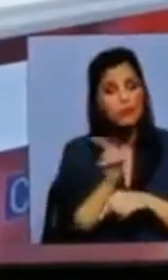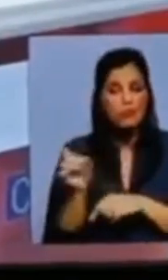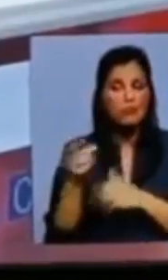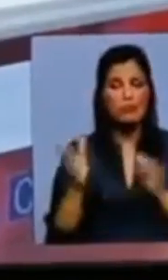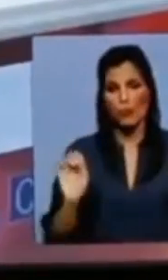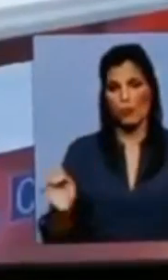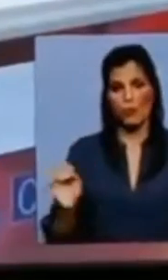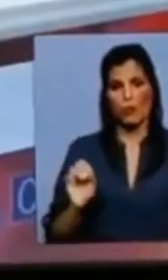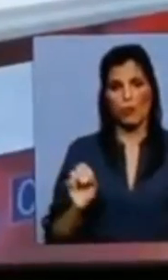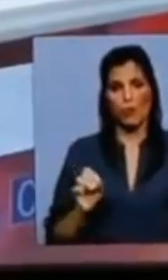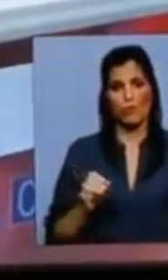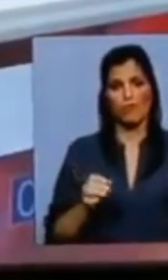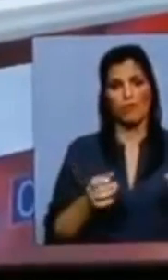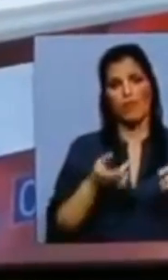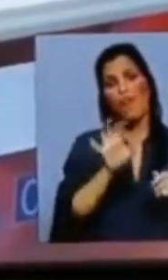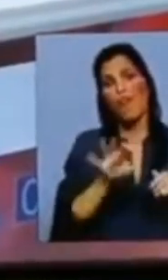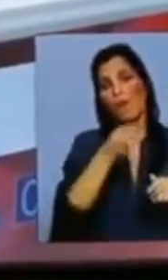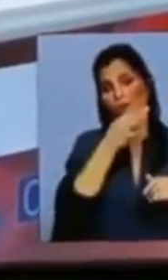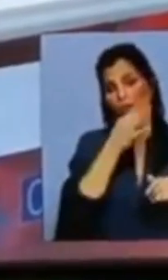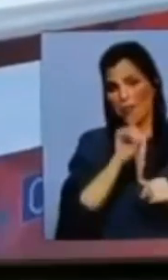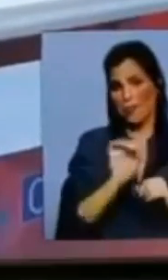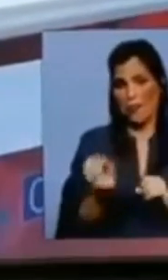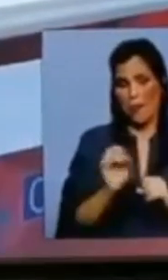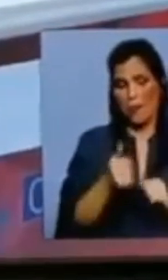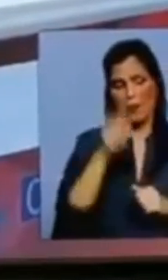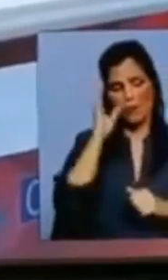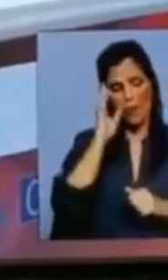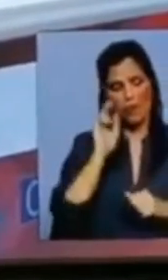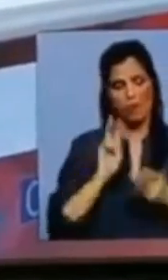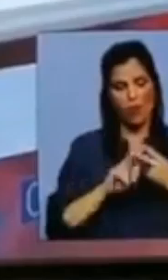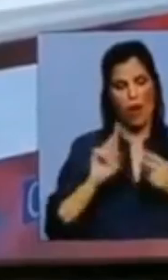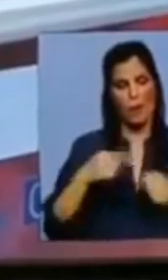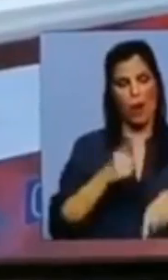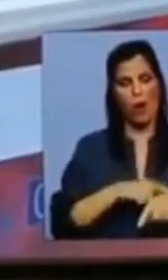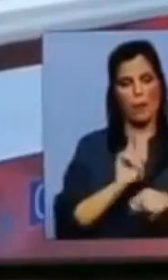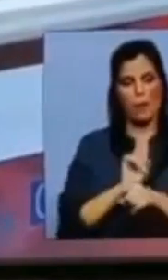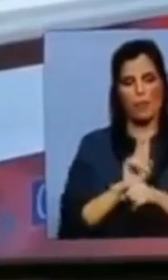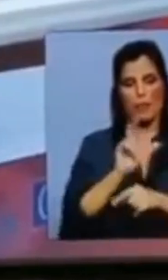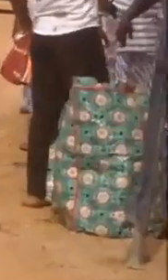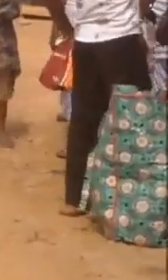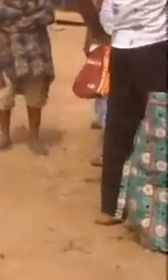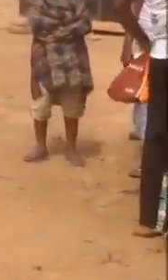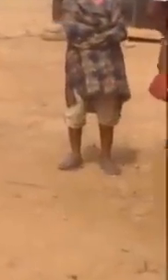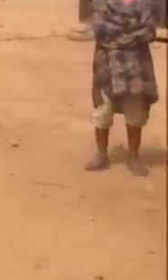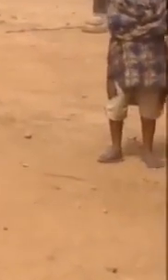nem sequer a pronúncia. Boa tarde, até amanhã, à hora de sempre, na RTP.